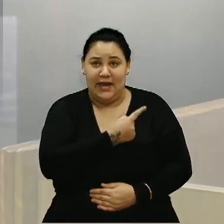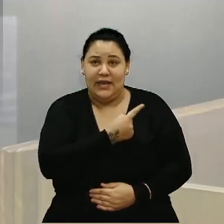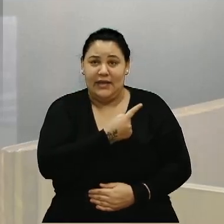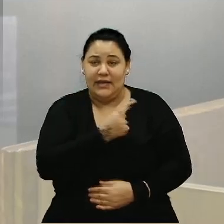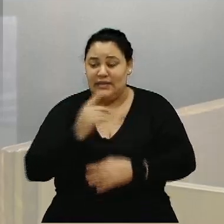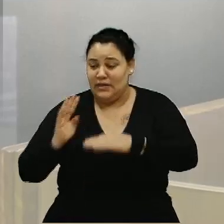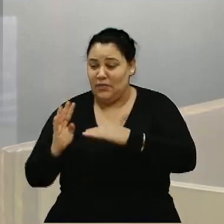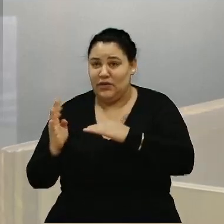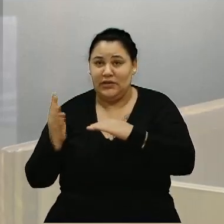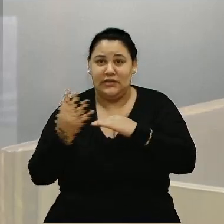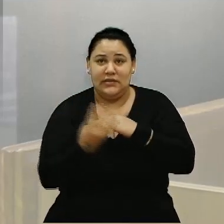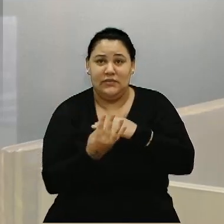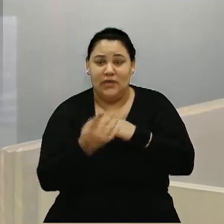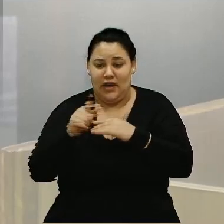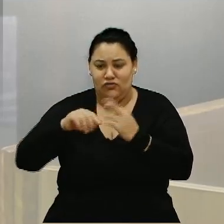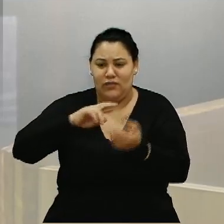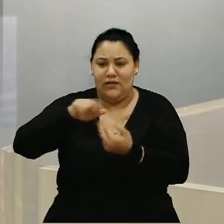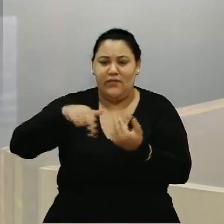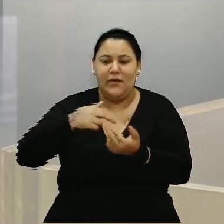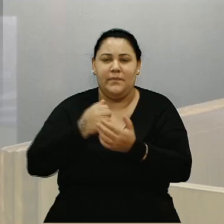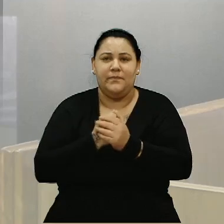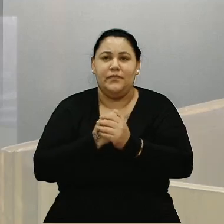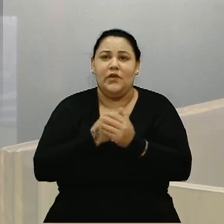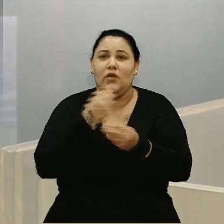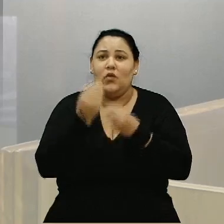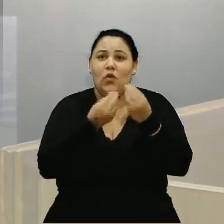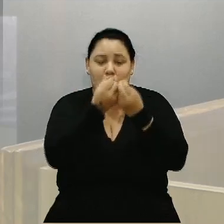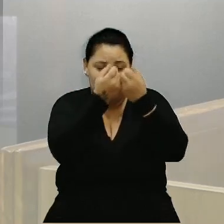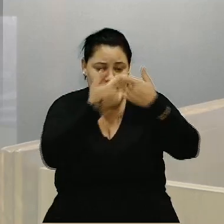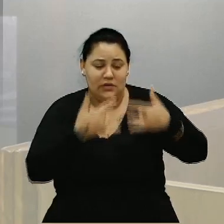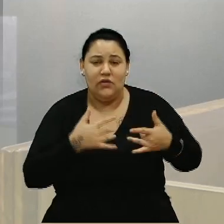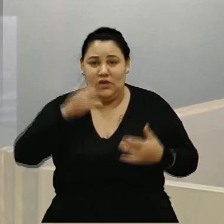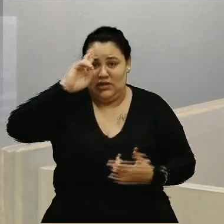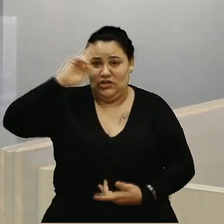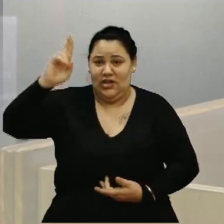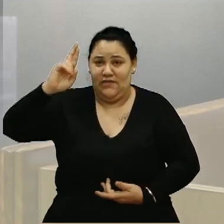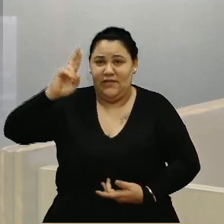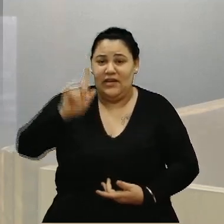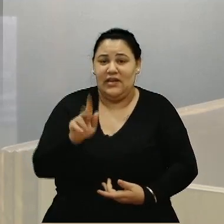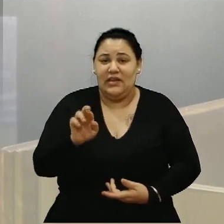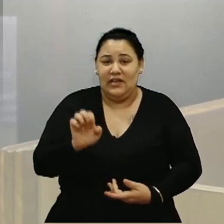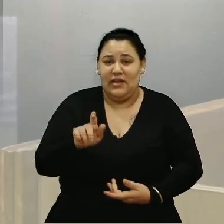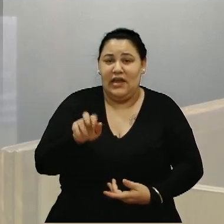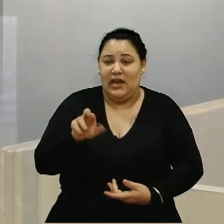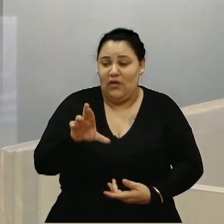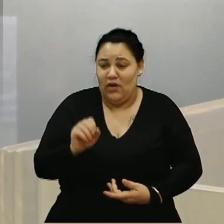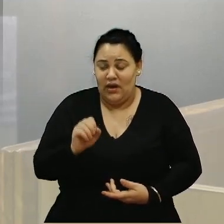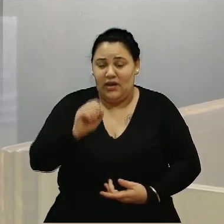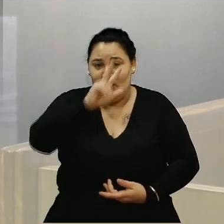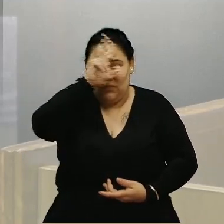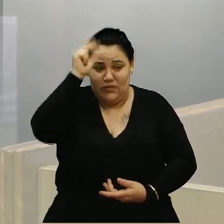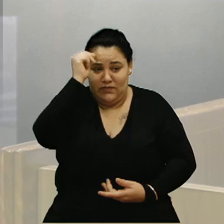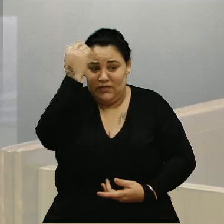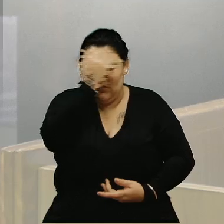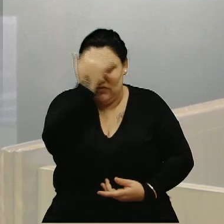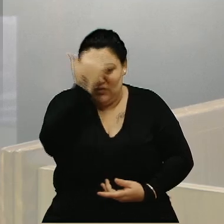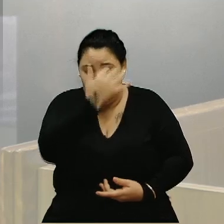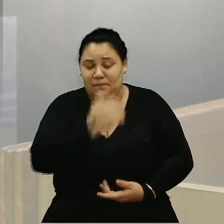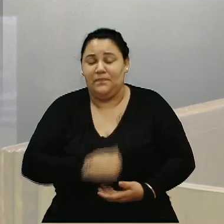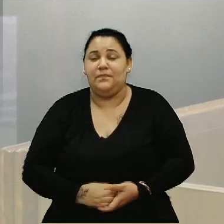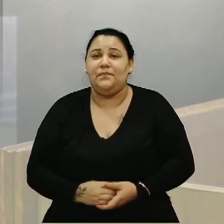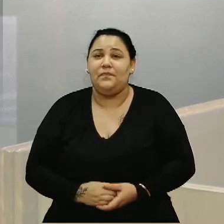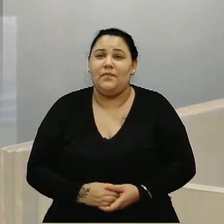guarda-reio vinha de uma reforma. Como me disse a chefe de gabinete Grégora e o prefeito Adiló. Vejam, de